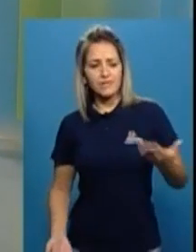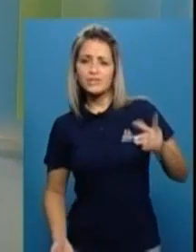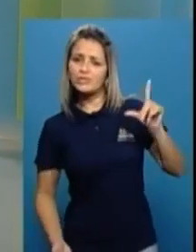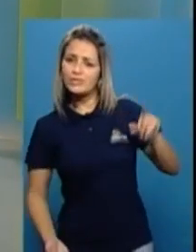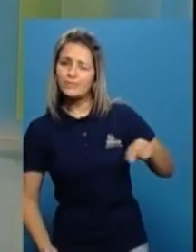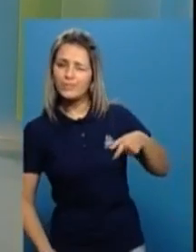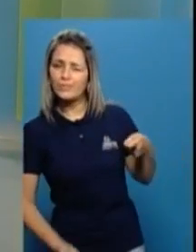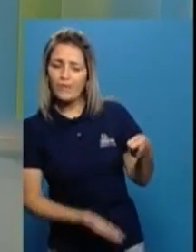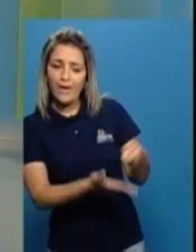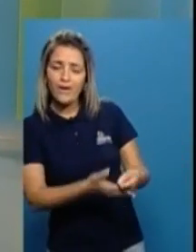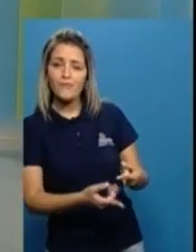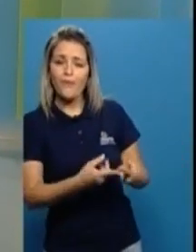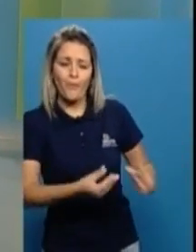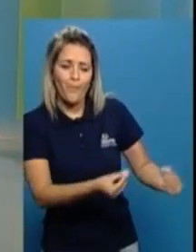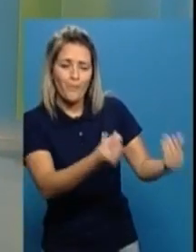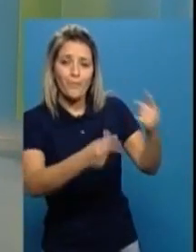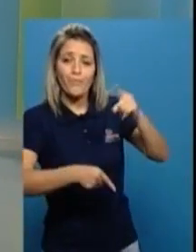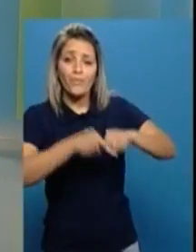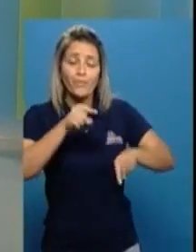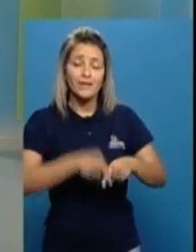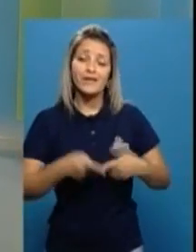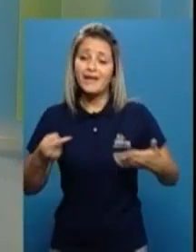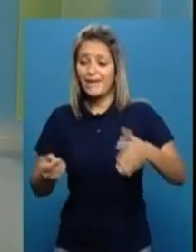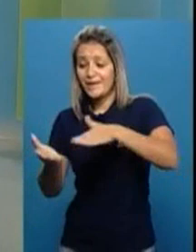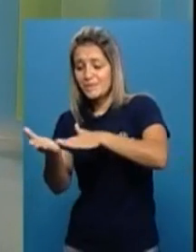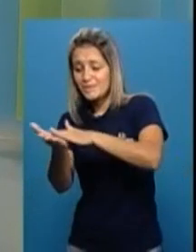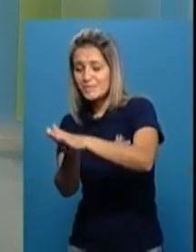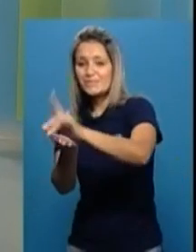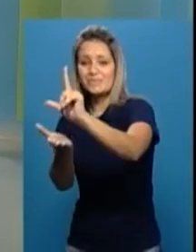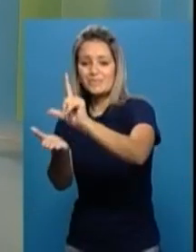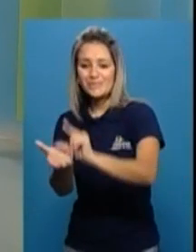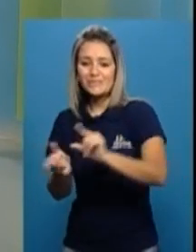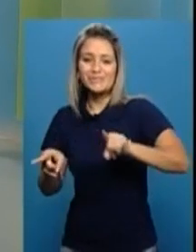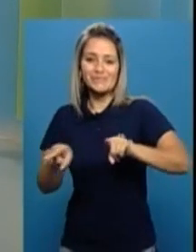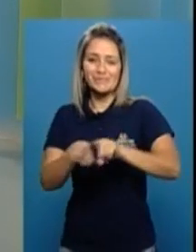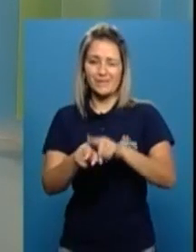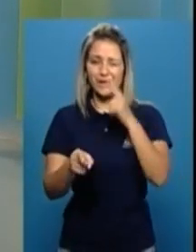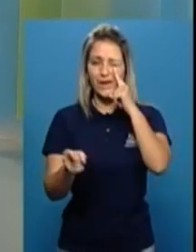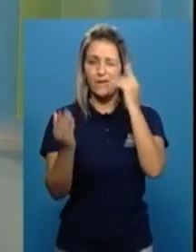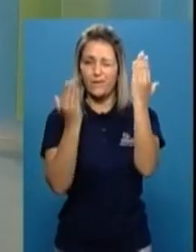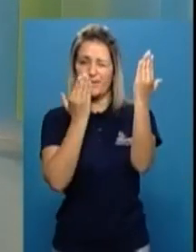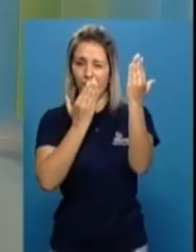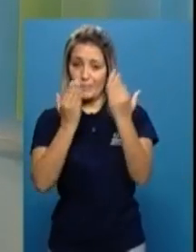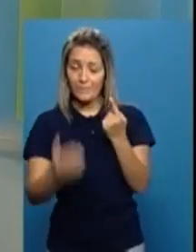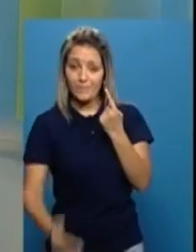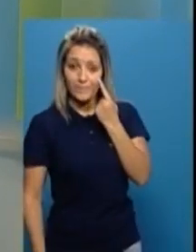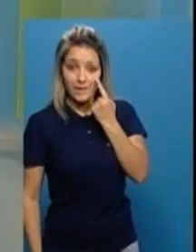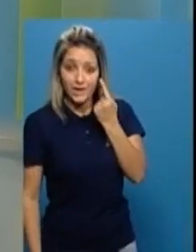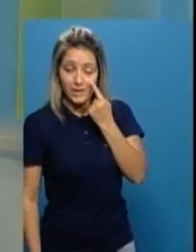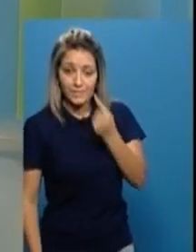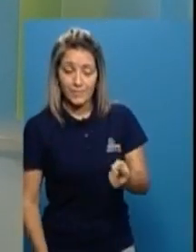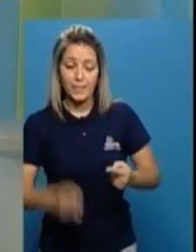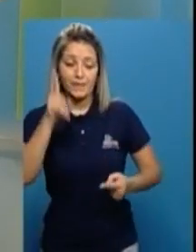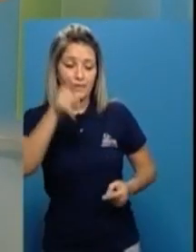E isso resulta na redução dos custos, fazendo uma comparação entre